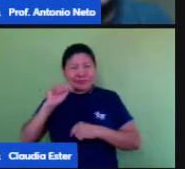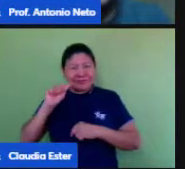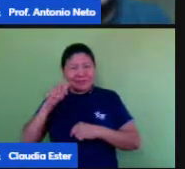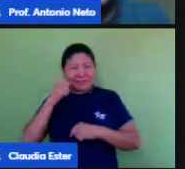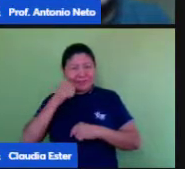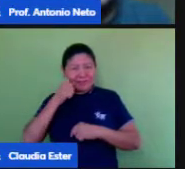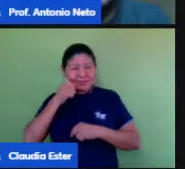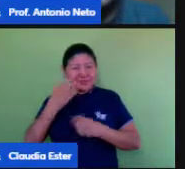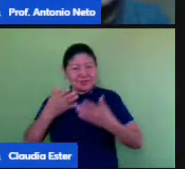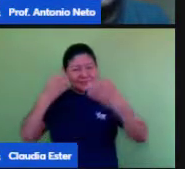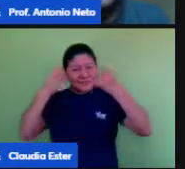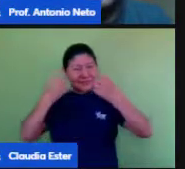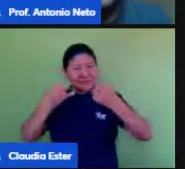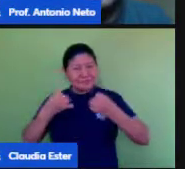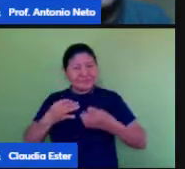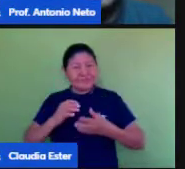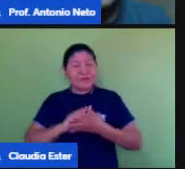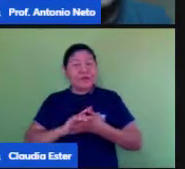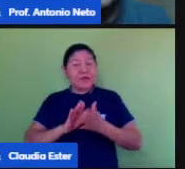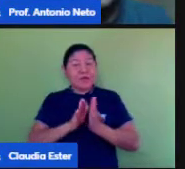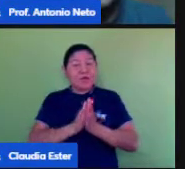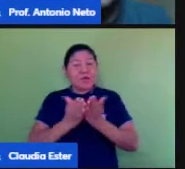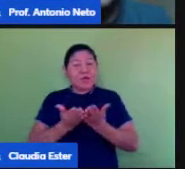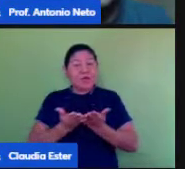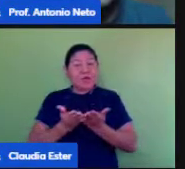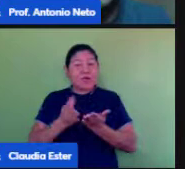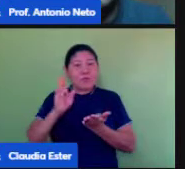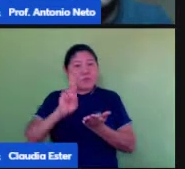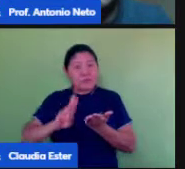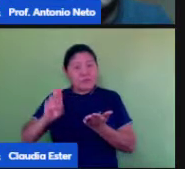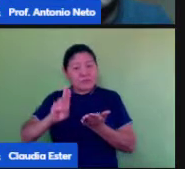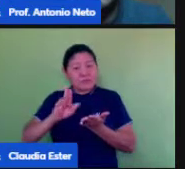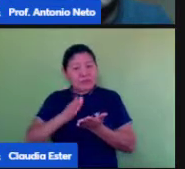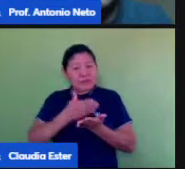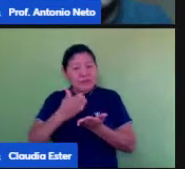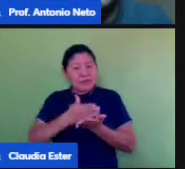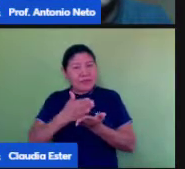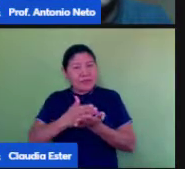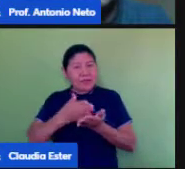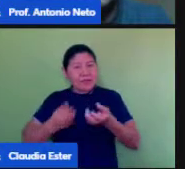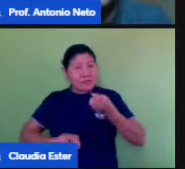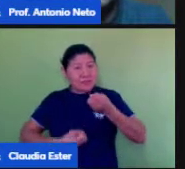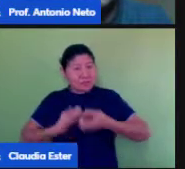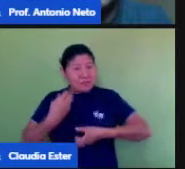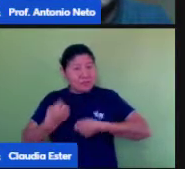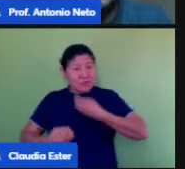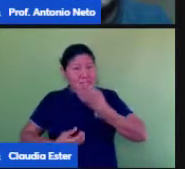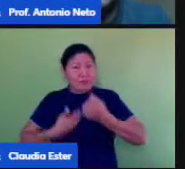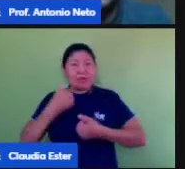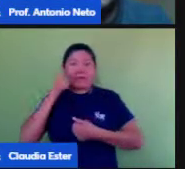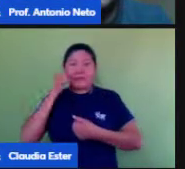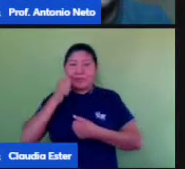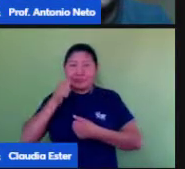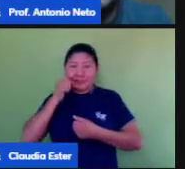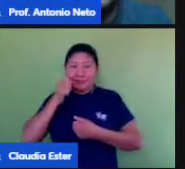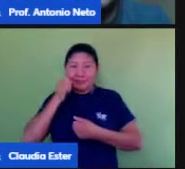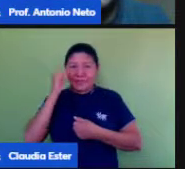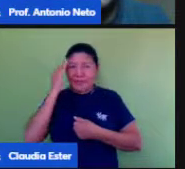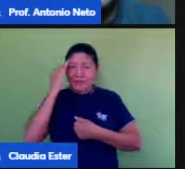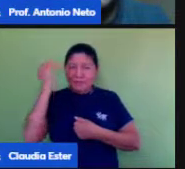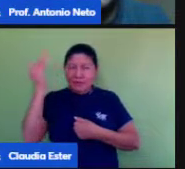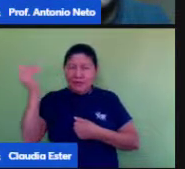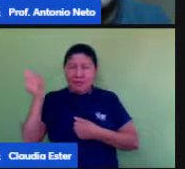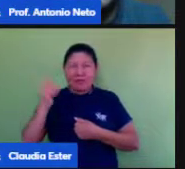livro paradidático Poemas Problemas, da autora Renata Bueno. Ele faz parte de uma literatura infantil, como disse